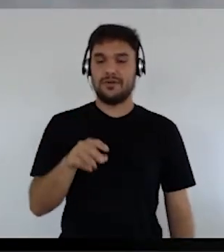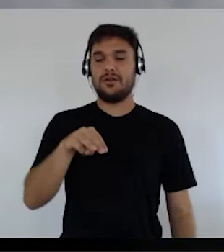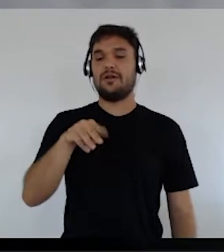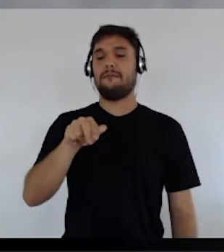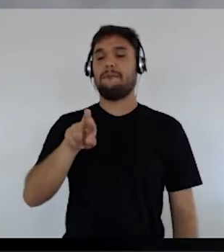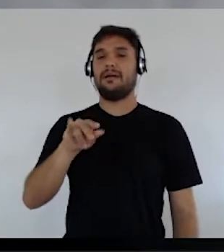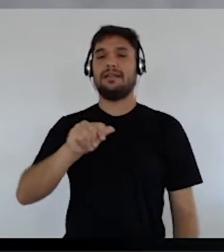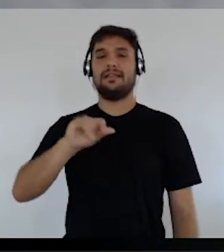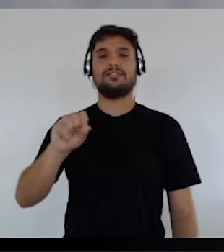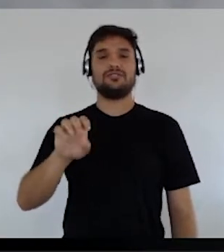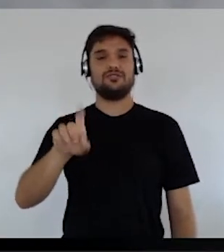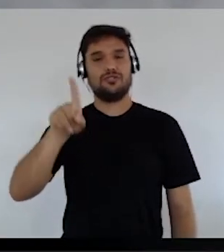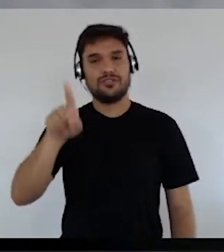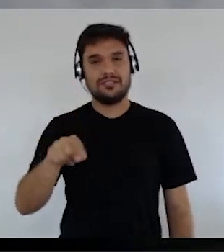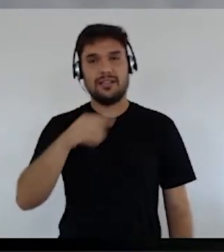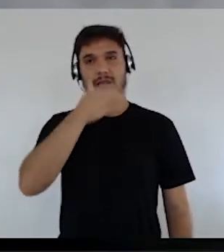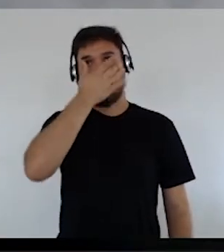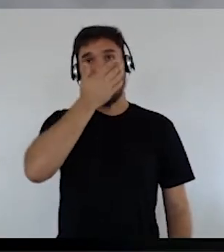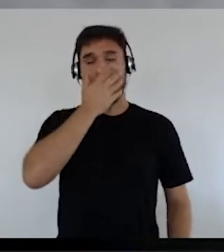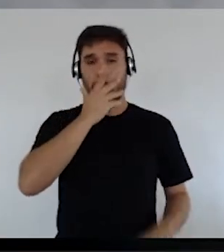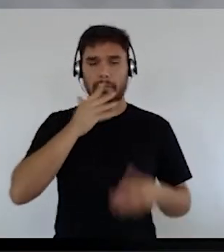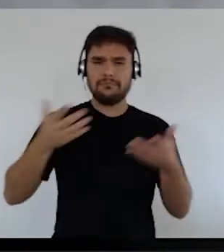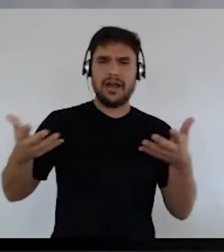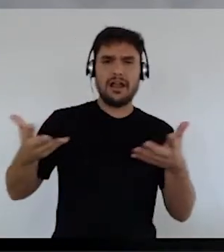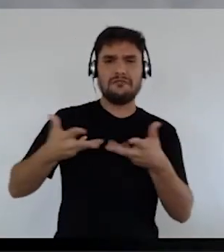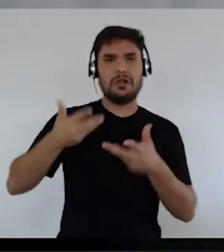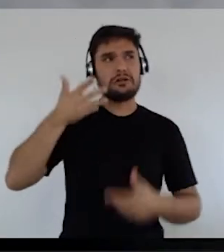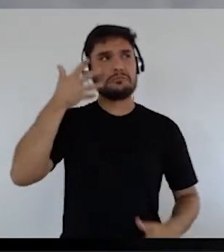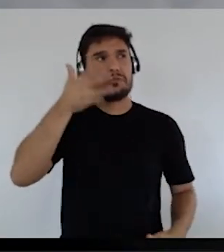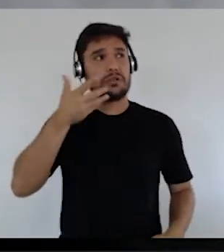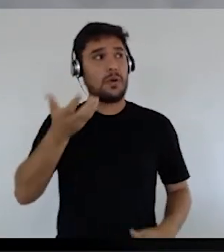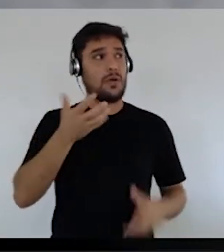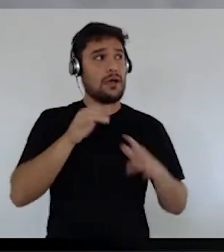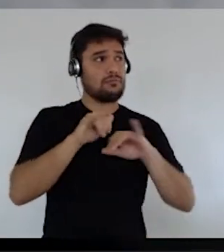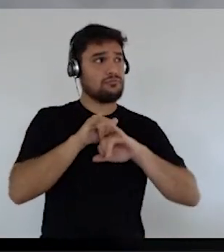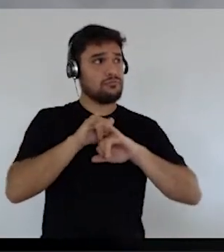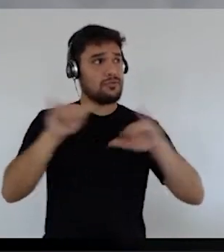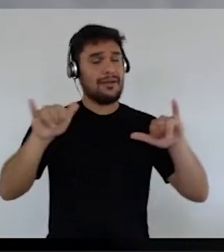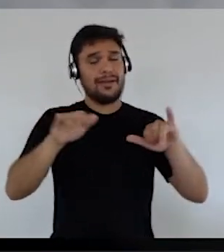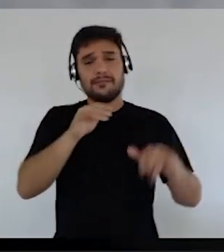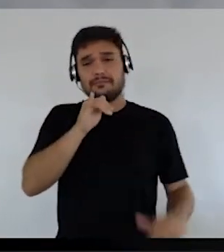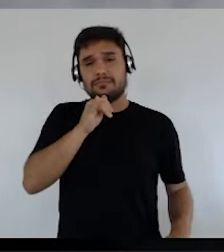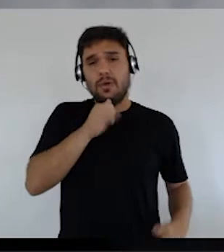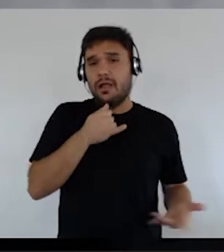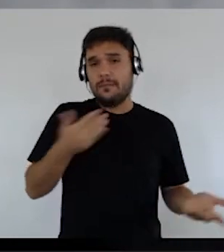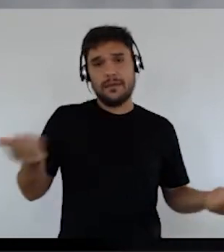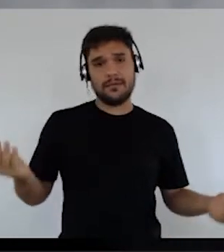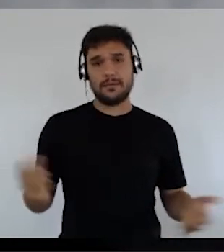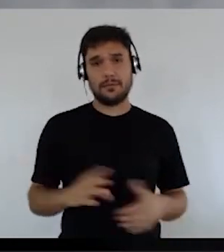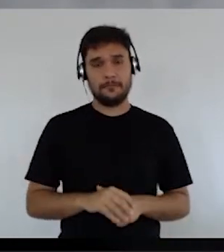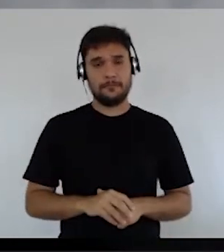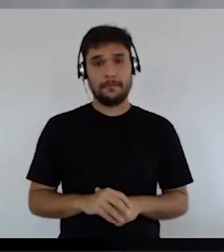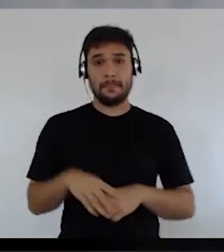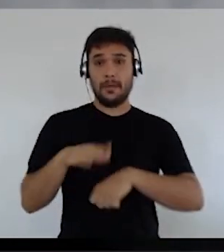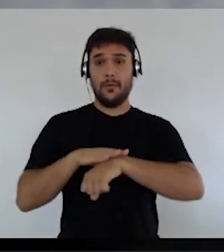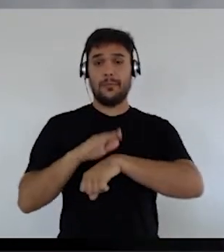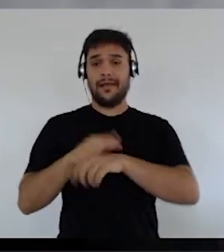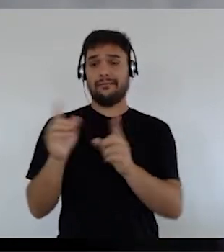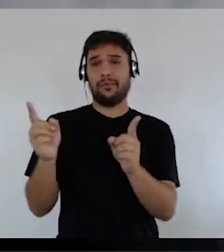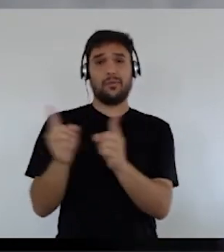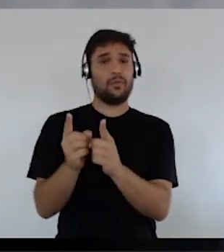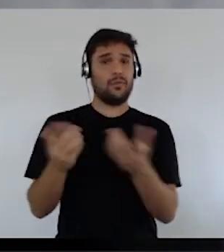José Capello pela brilhante explanação e quero registrar meu lamento pelo prazo ser tão